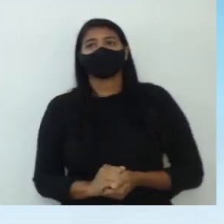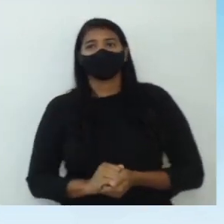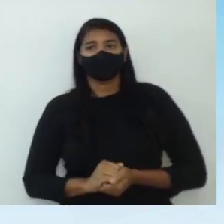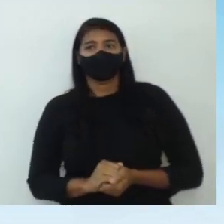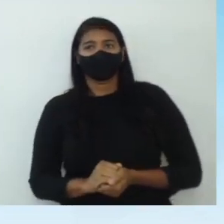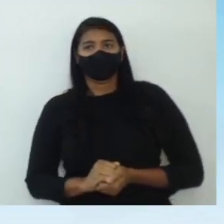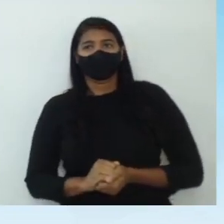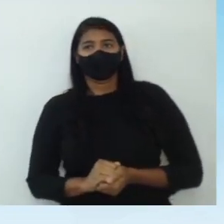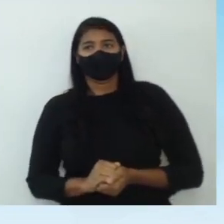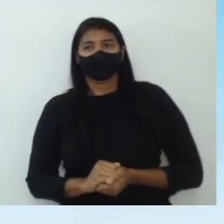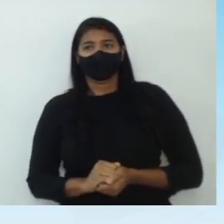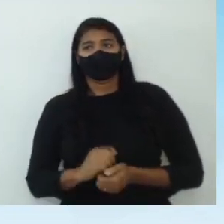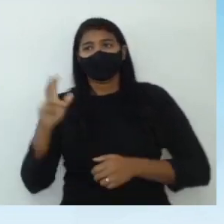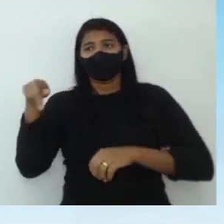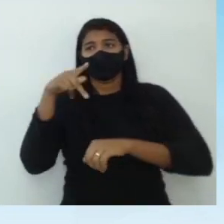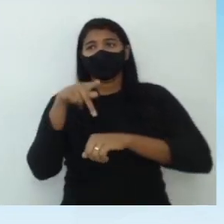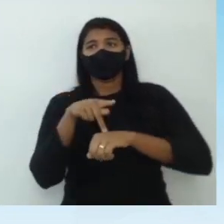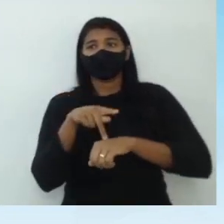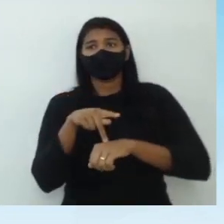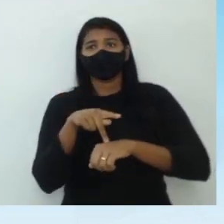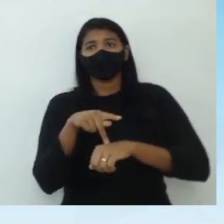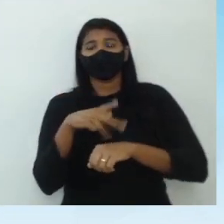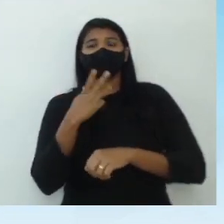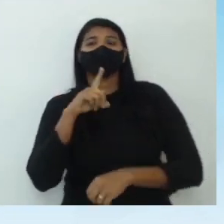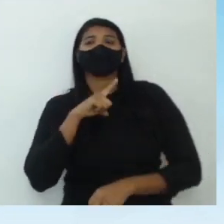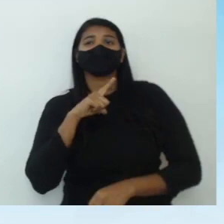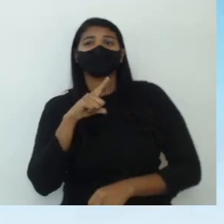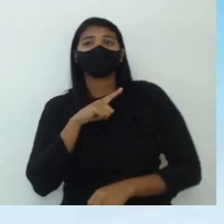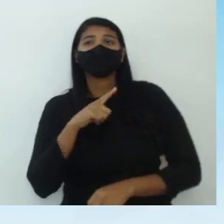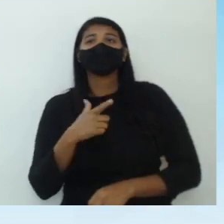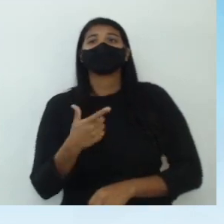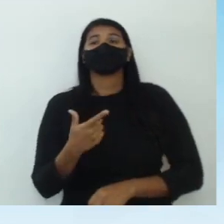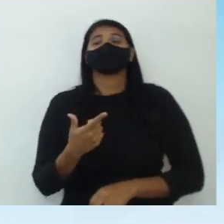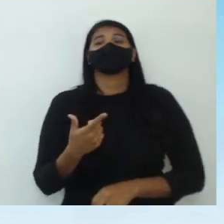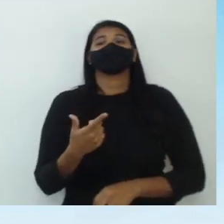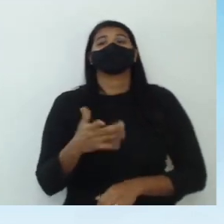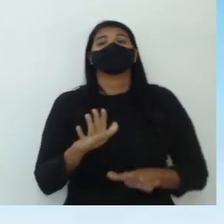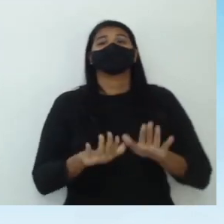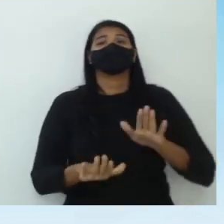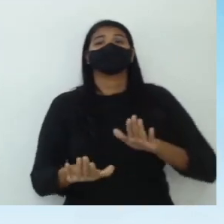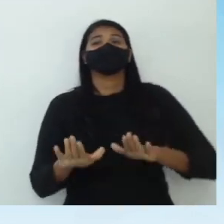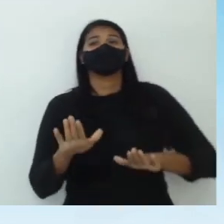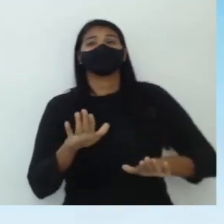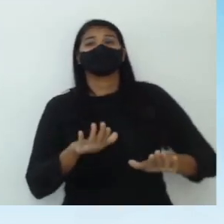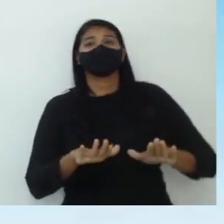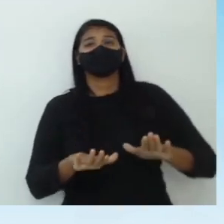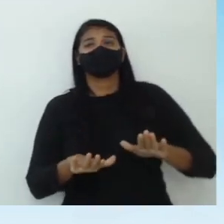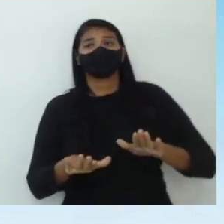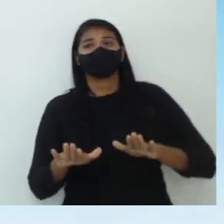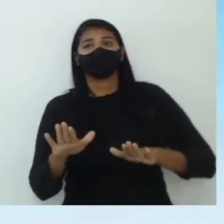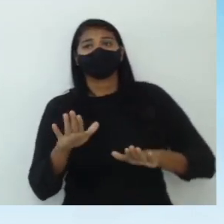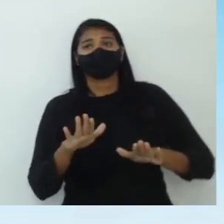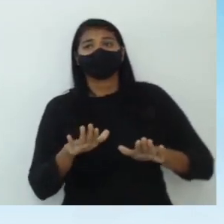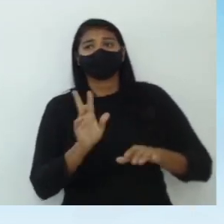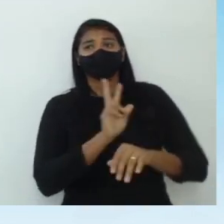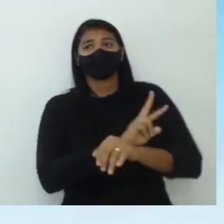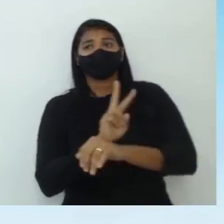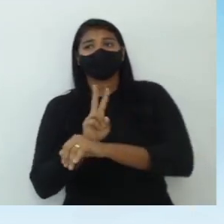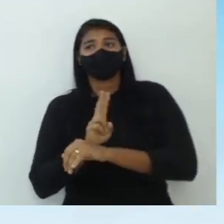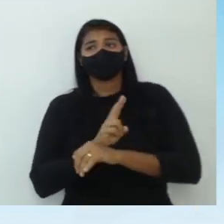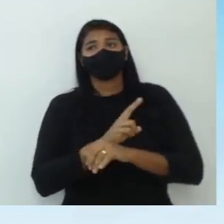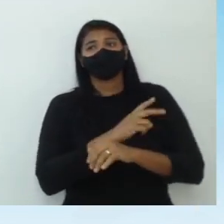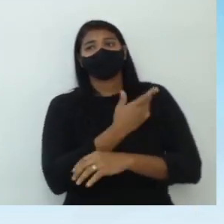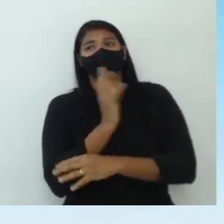nós éramos um país que a gente tinha um certo cuidado com a preservação do meio